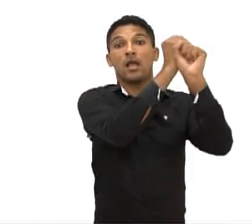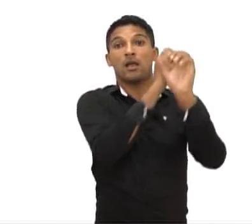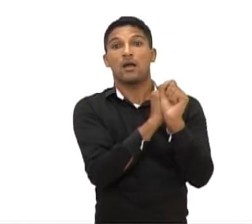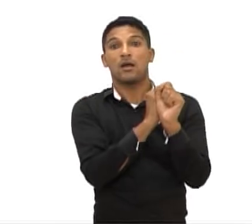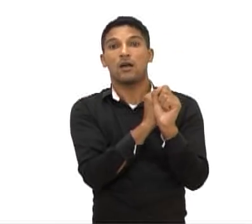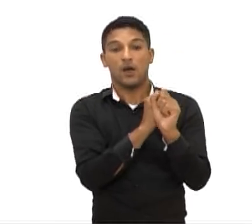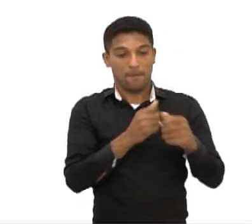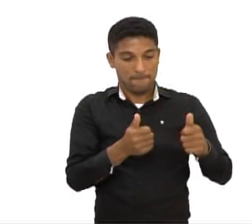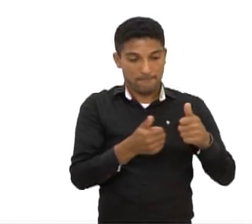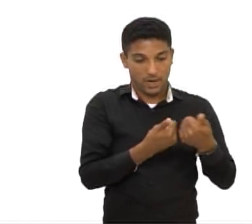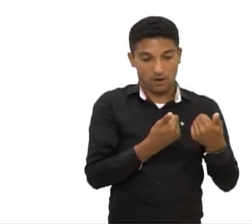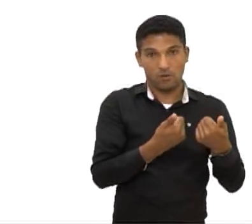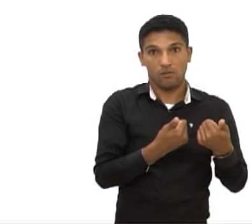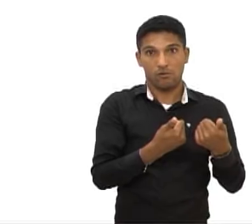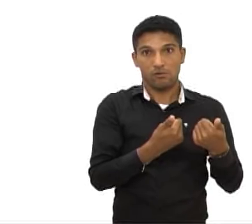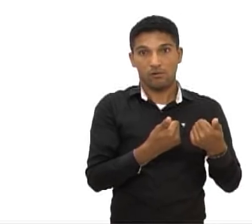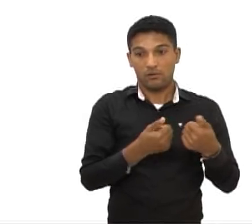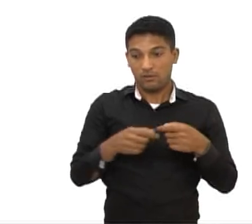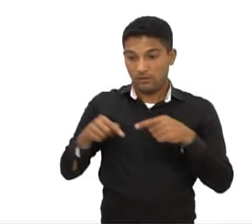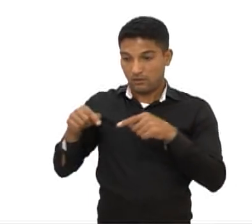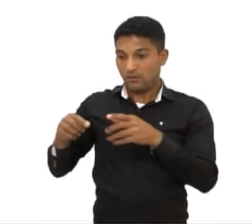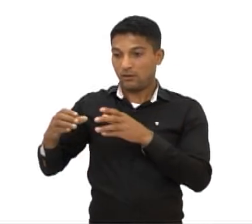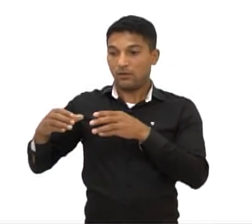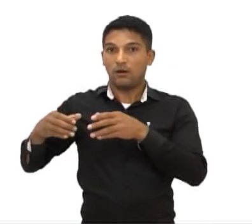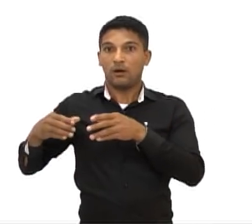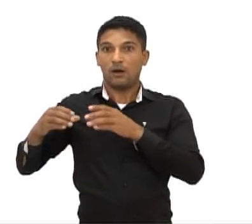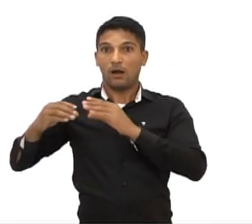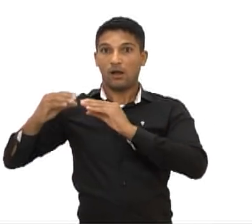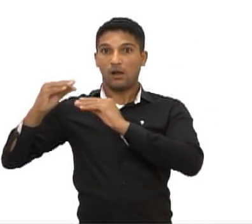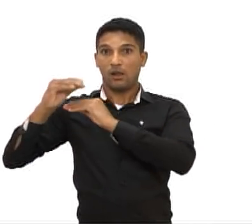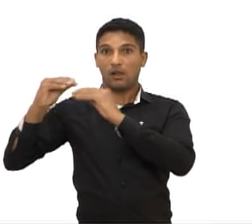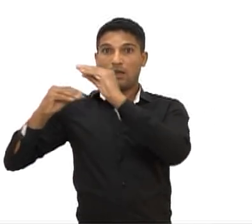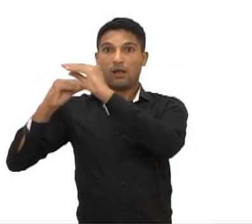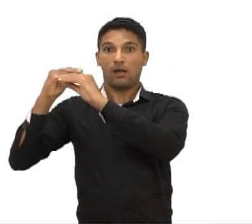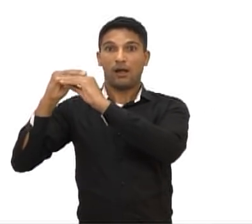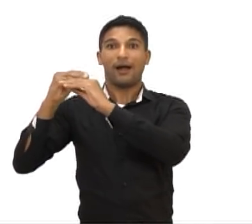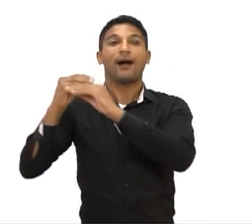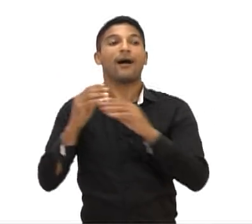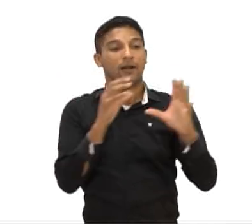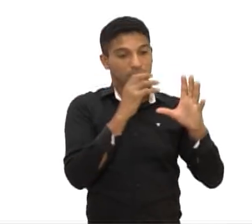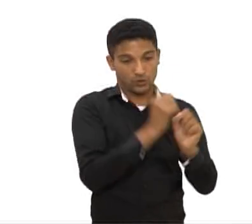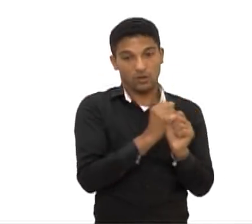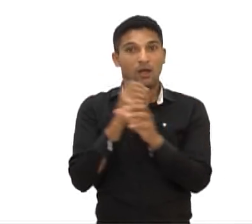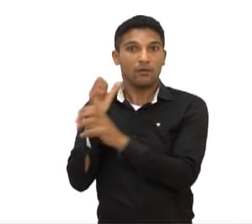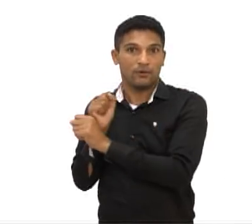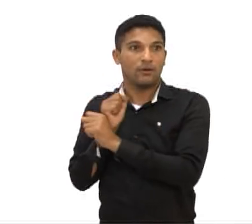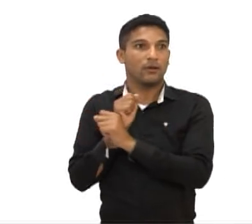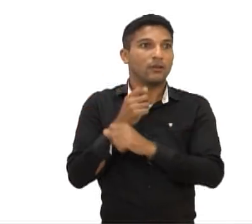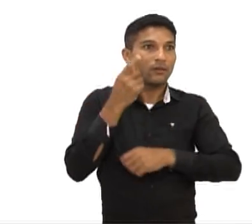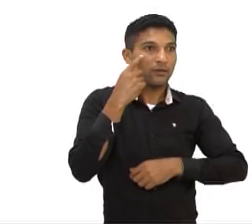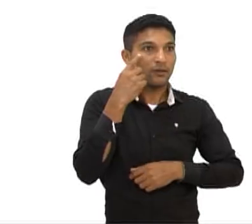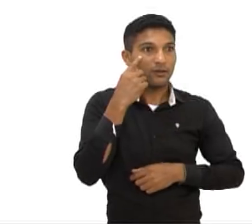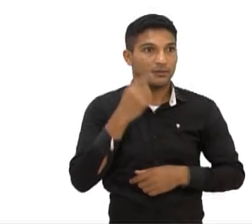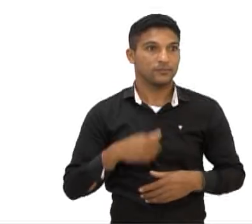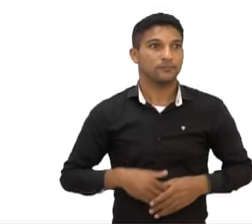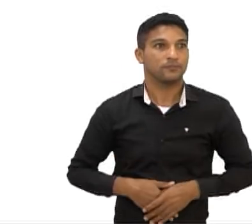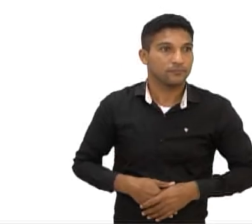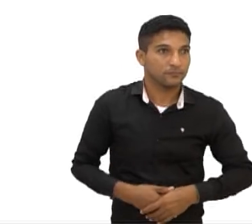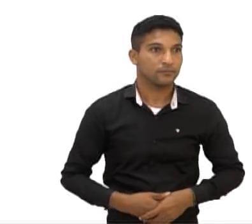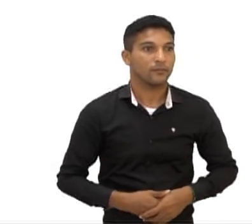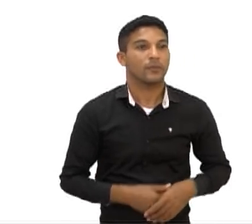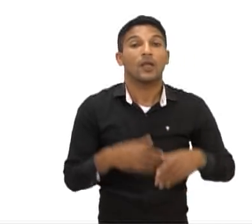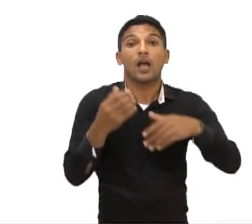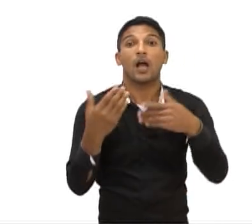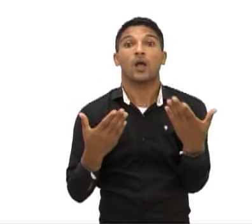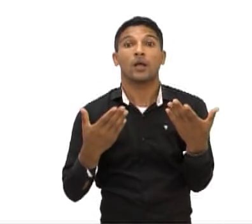tinha 2 quilos de farinha. Será que vai ser o suficiente? Eu vou diminuir. 2 inteiros e 1/4 menos 2. Olha o que